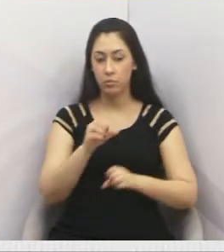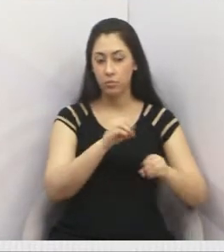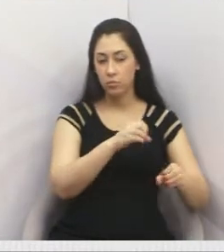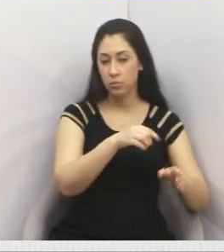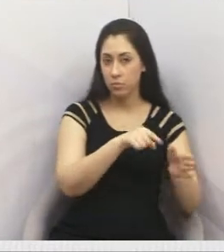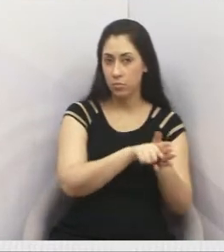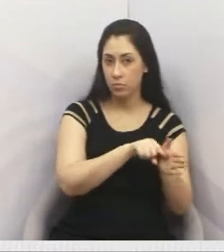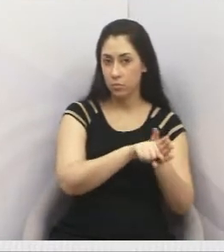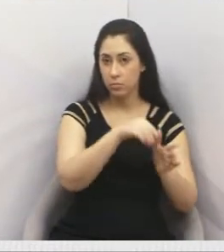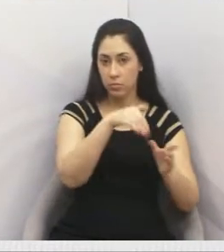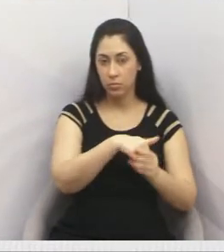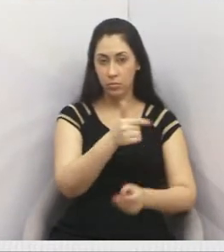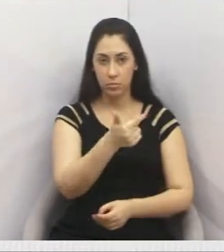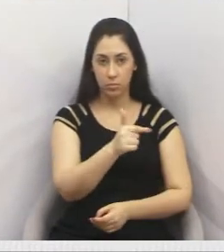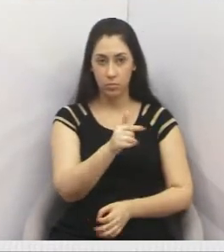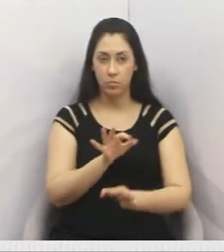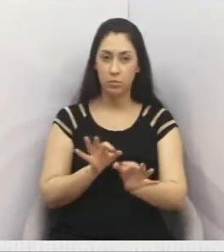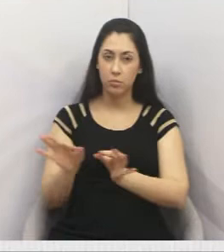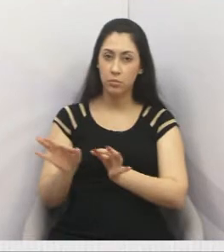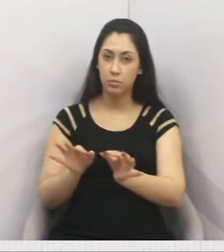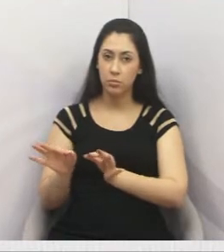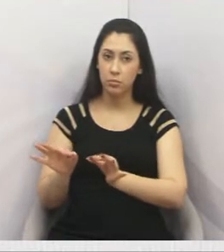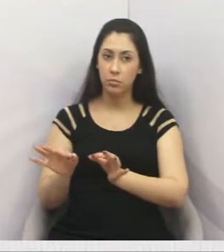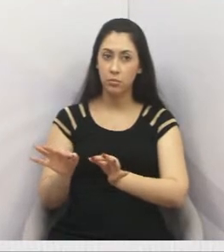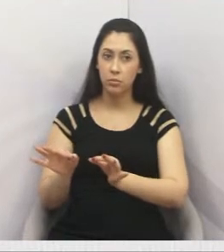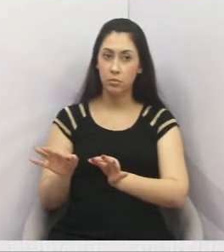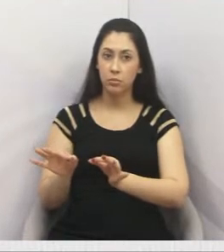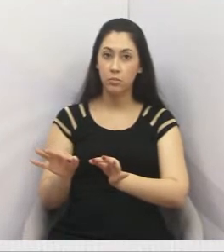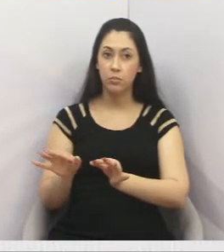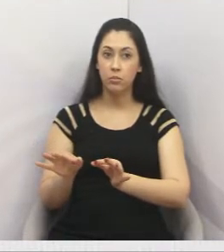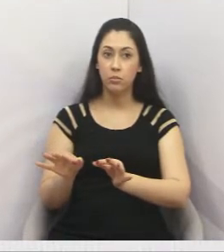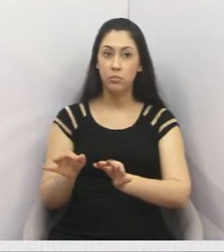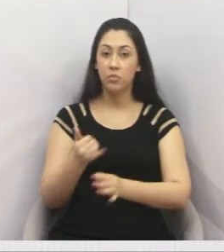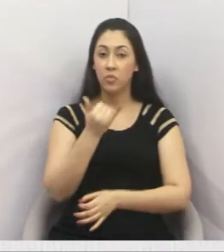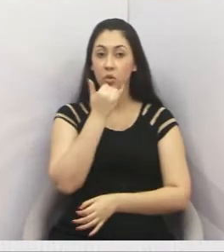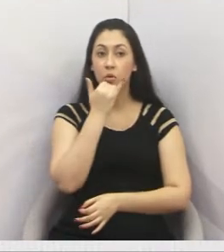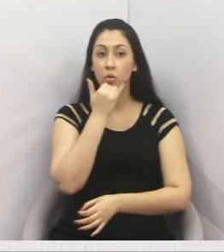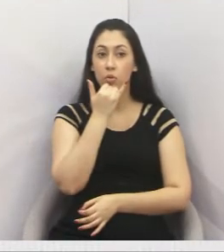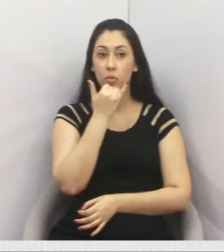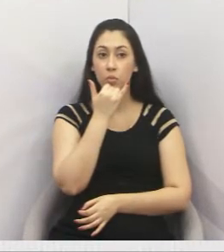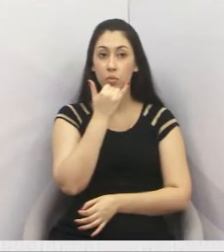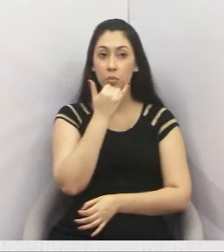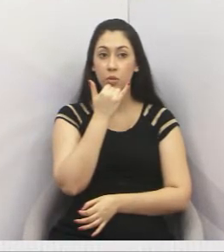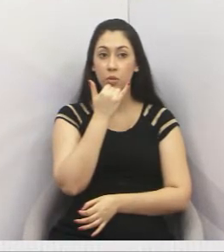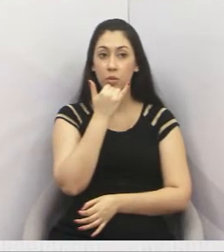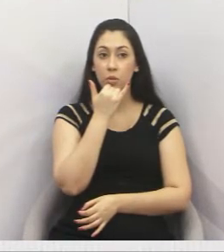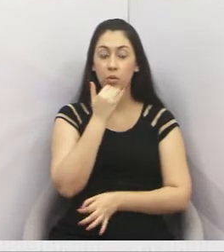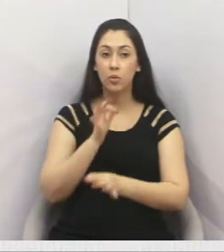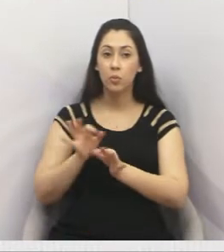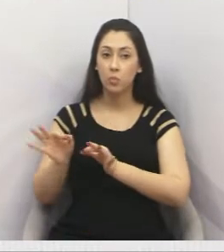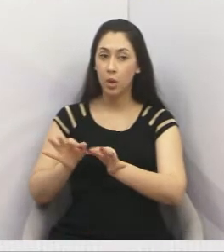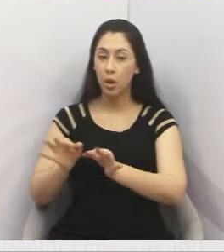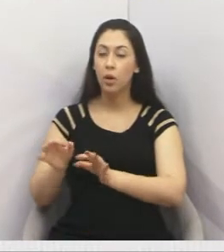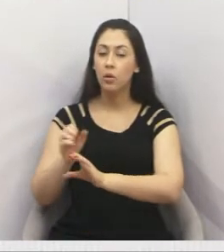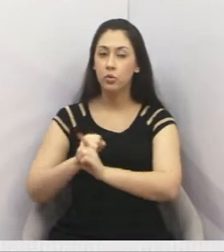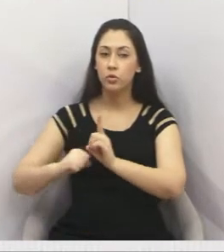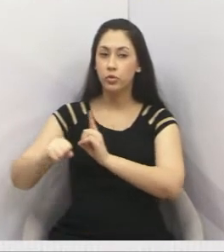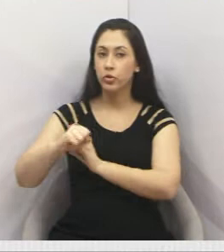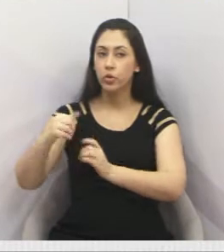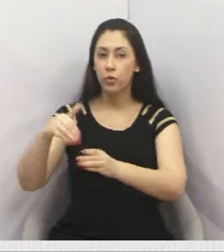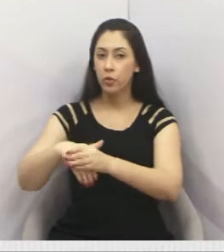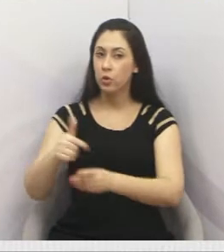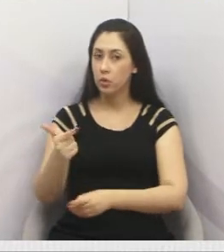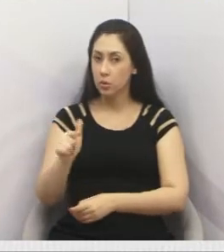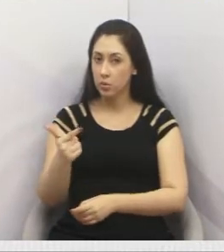entidades acadêmicas de pesquisa em branco, faculdade, entidades acadêmicas de pesquisa em branco e Organização da Sociedade Civil em